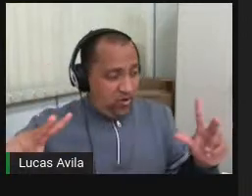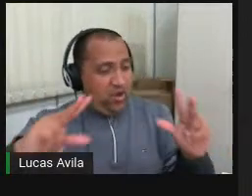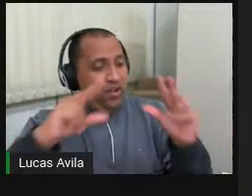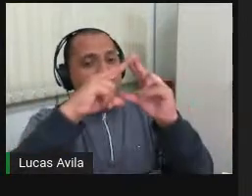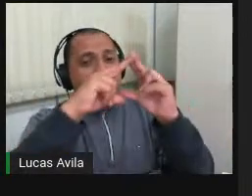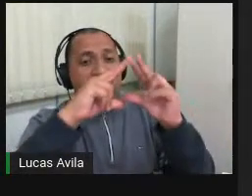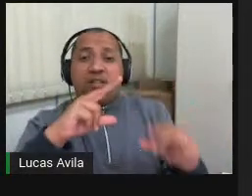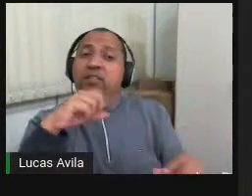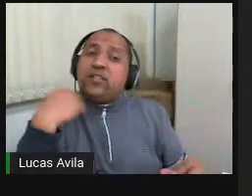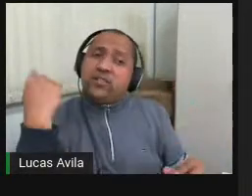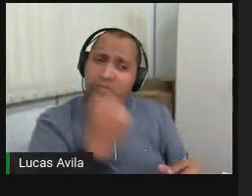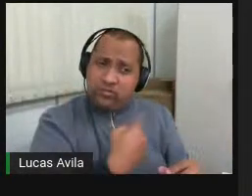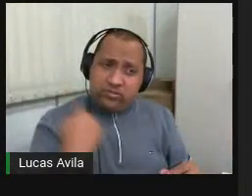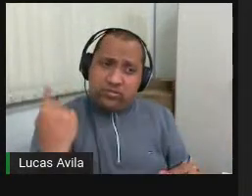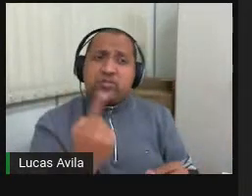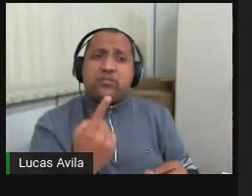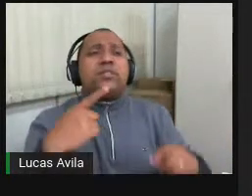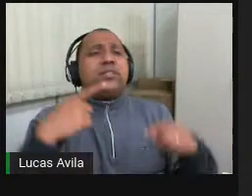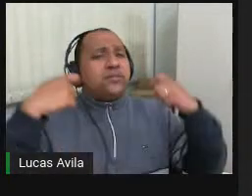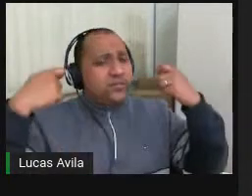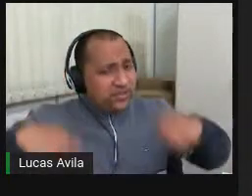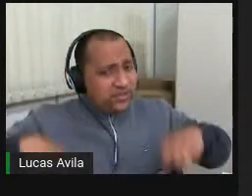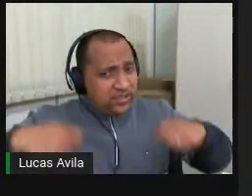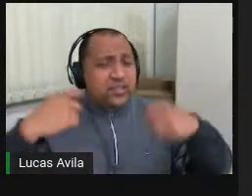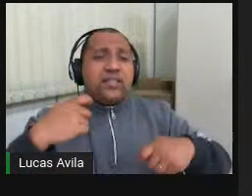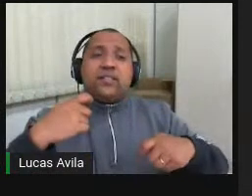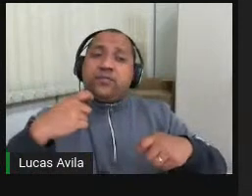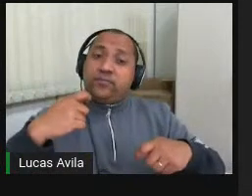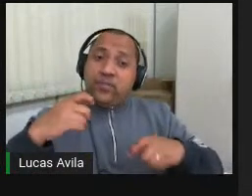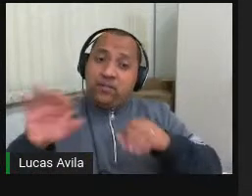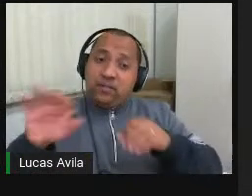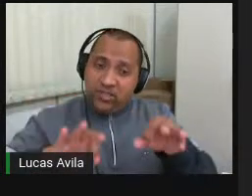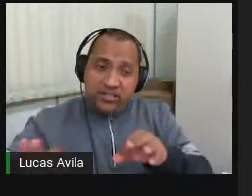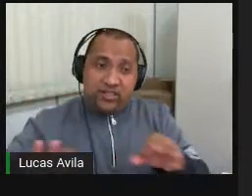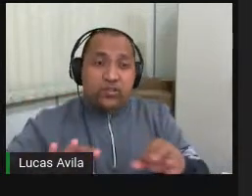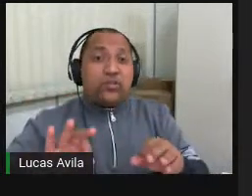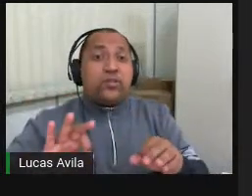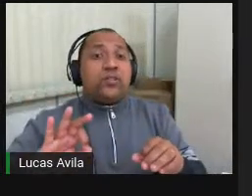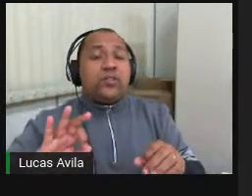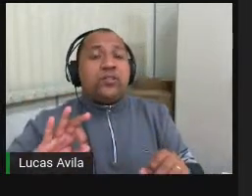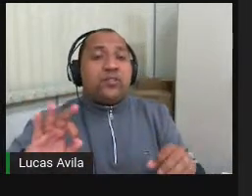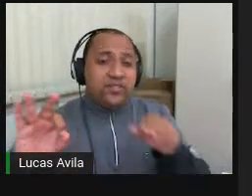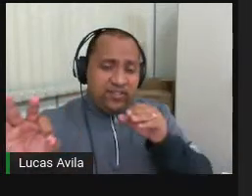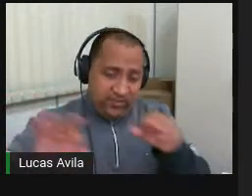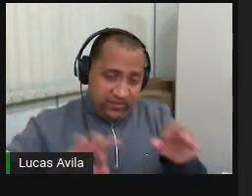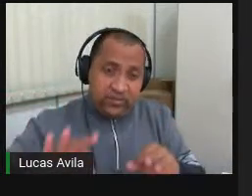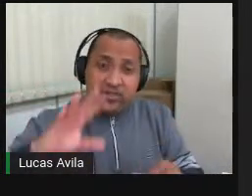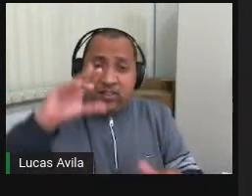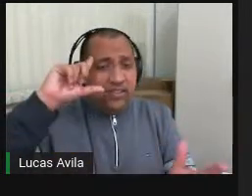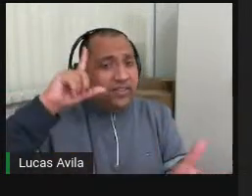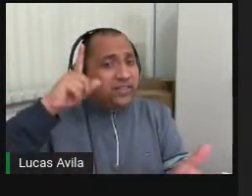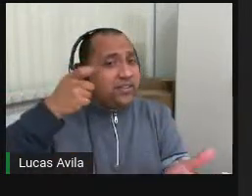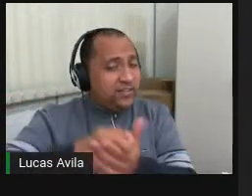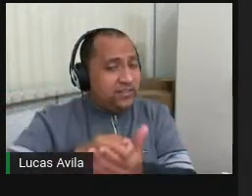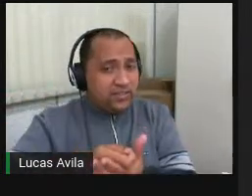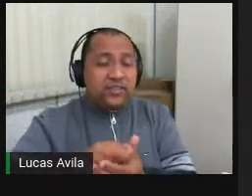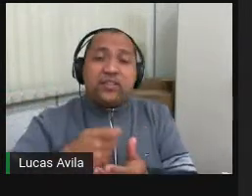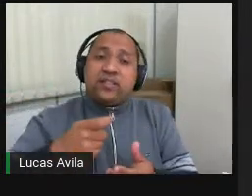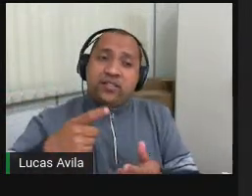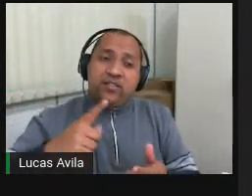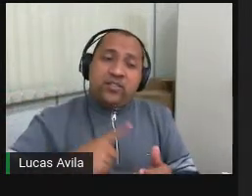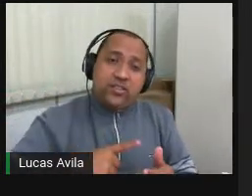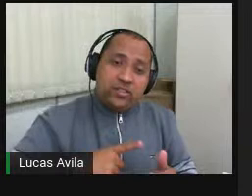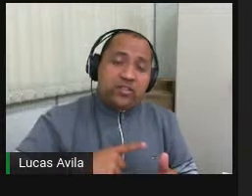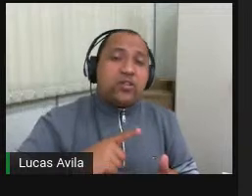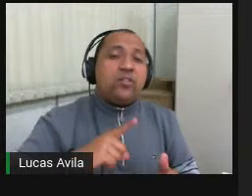nós precisamos realizar. É o projeto da decisão, da tomada de